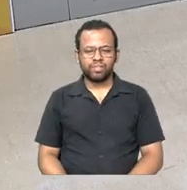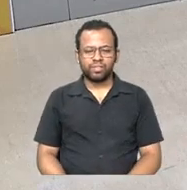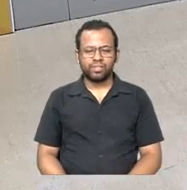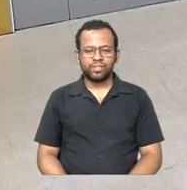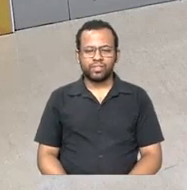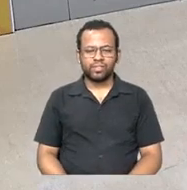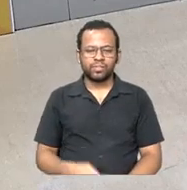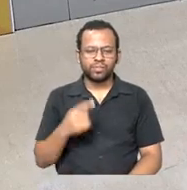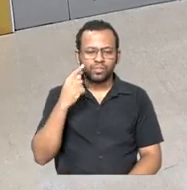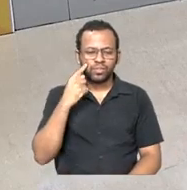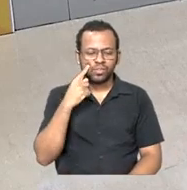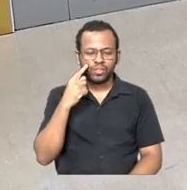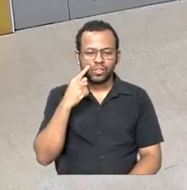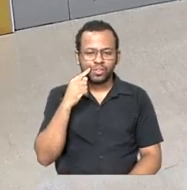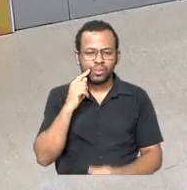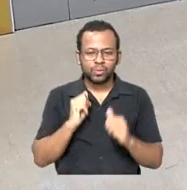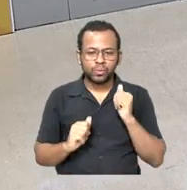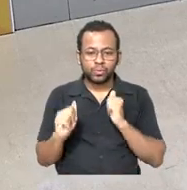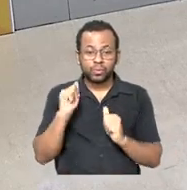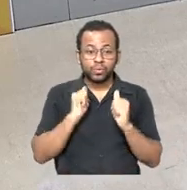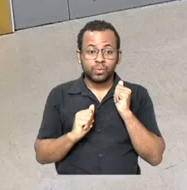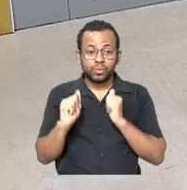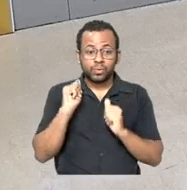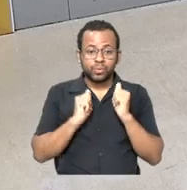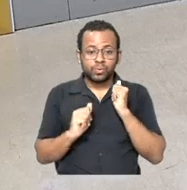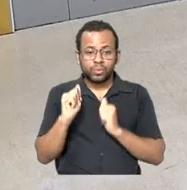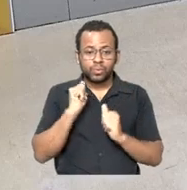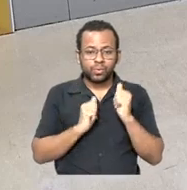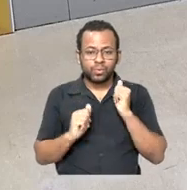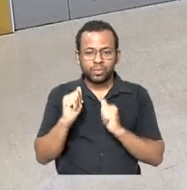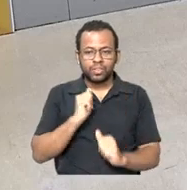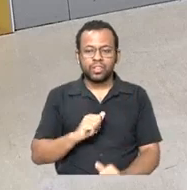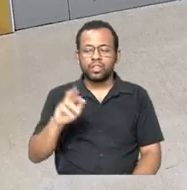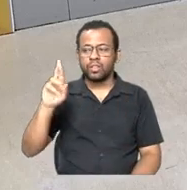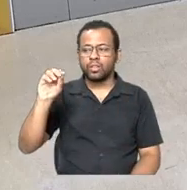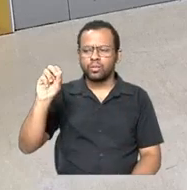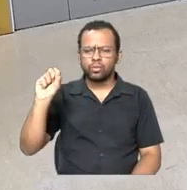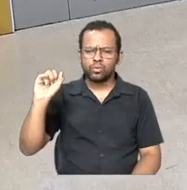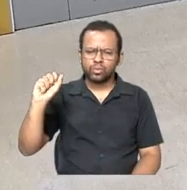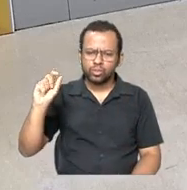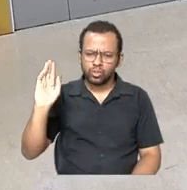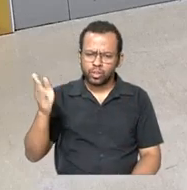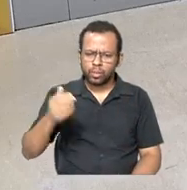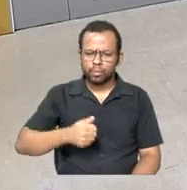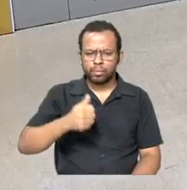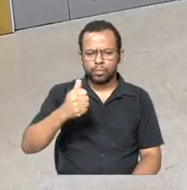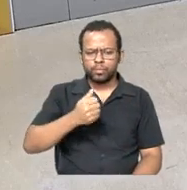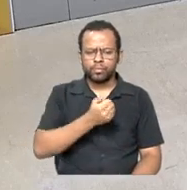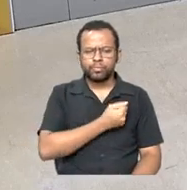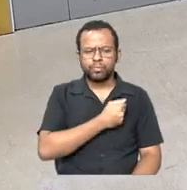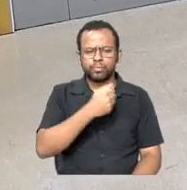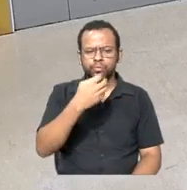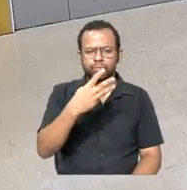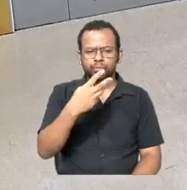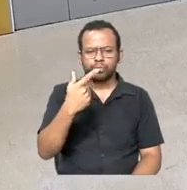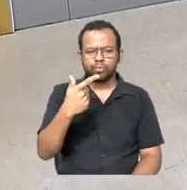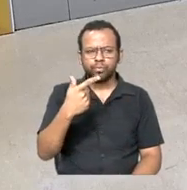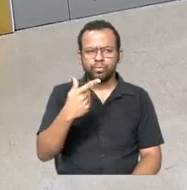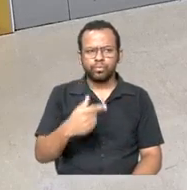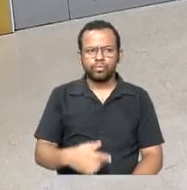tá que tá pipocando pipocando pipocando e a Rose já chamou chamou a primeira bolinha 32